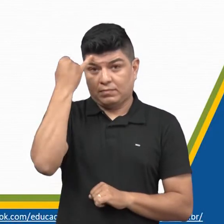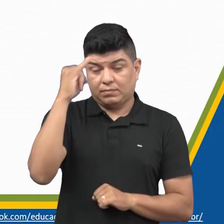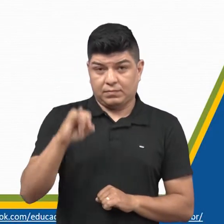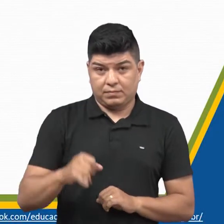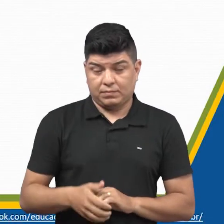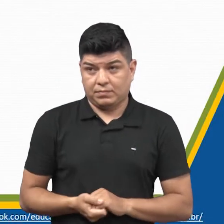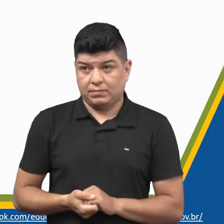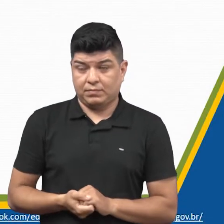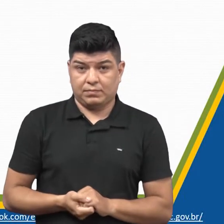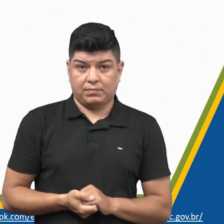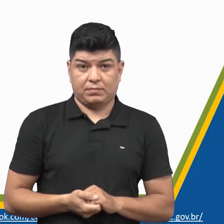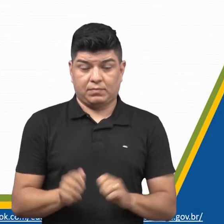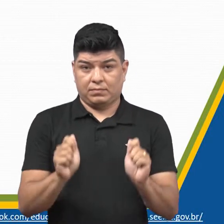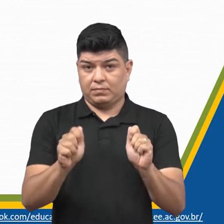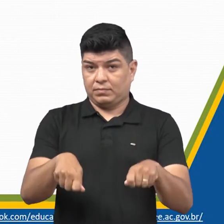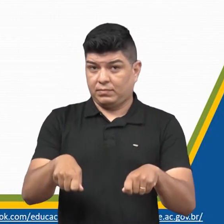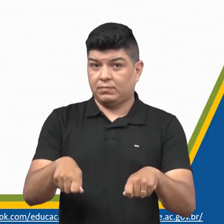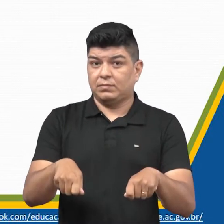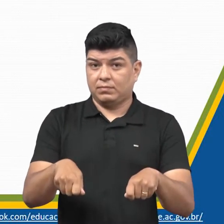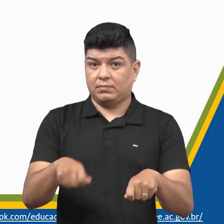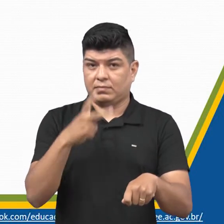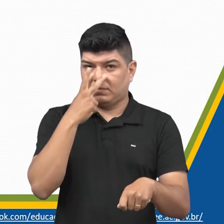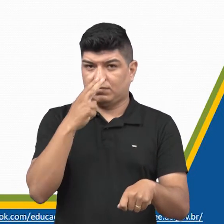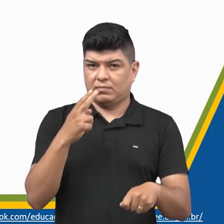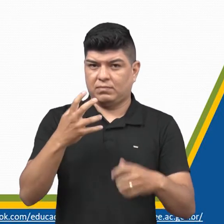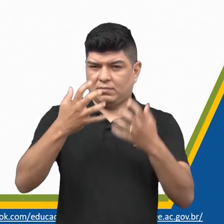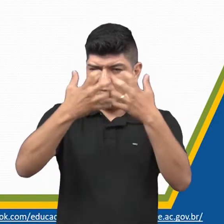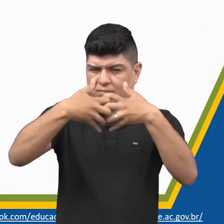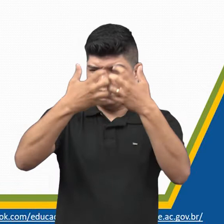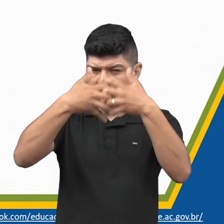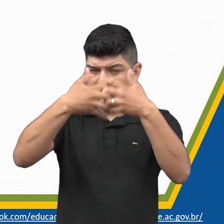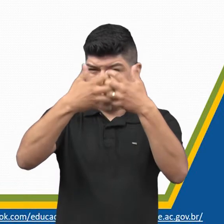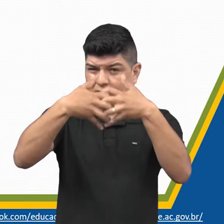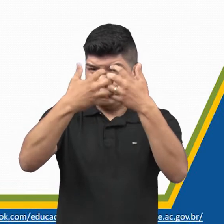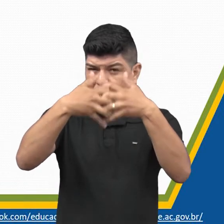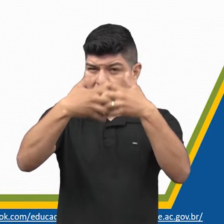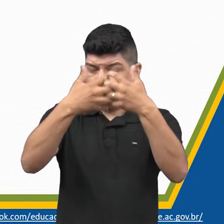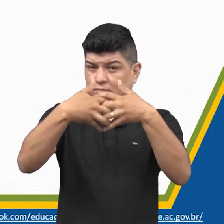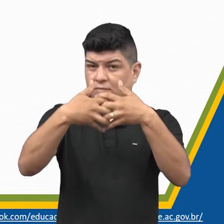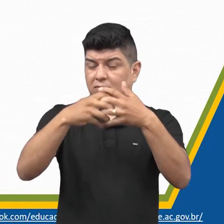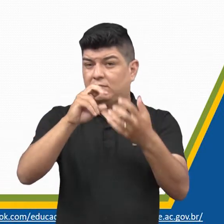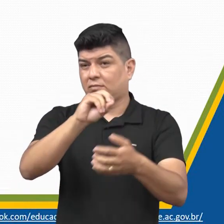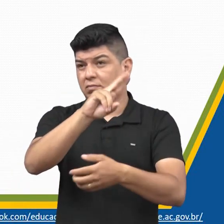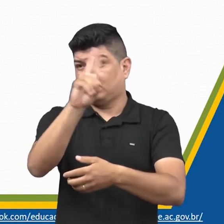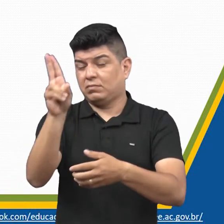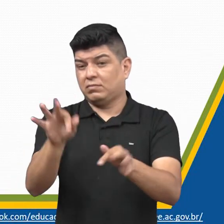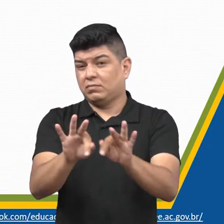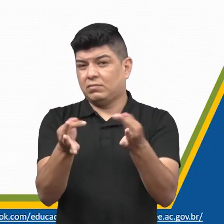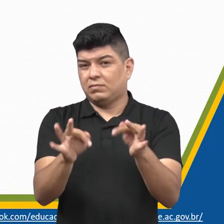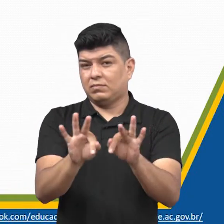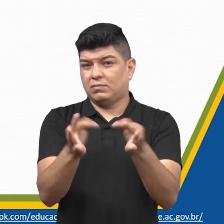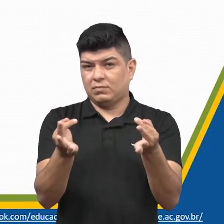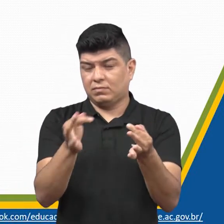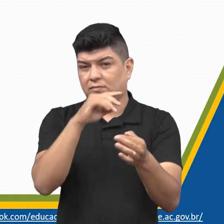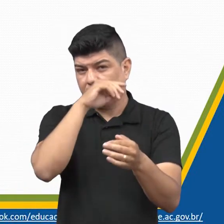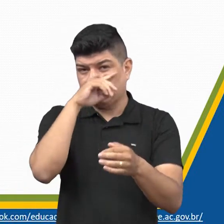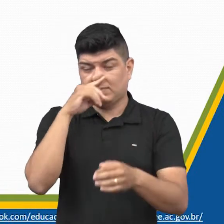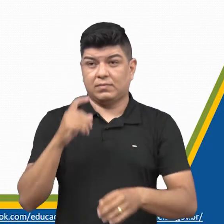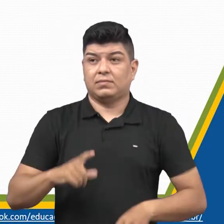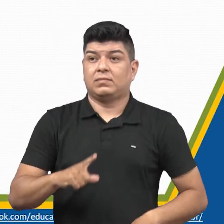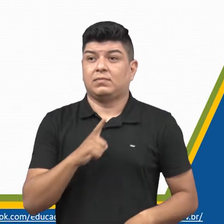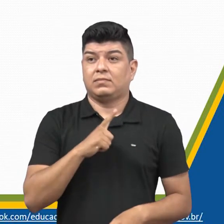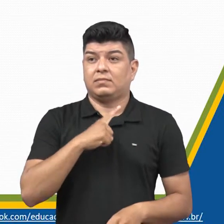ideias, né, elas podem ser complexas, mas também pode ser assim, ideias simples. Né? Nós temos